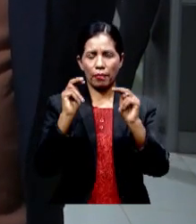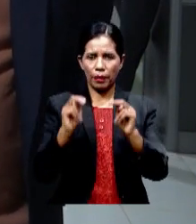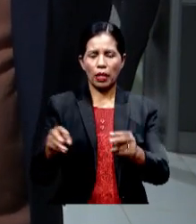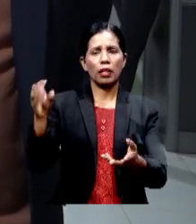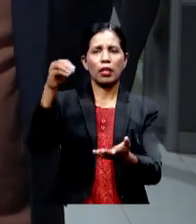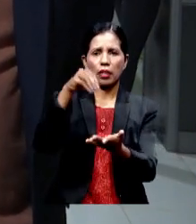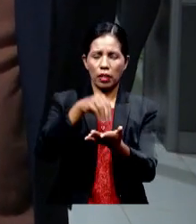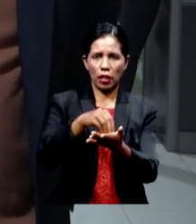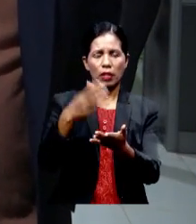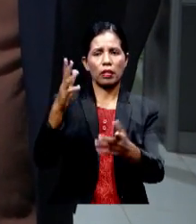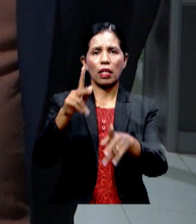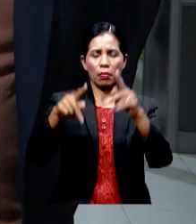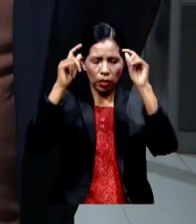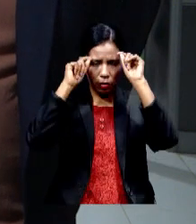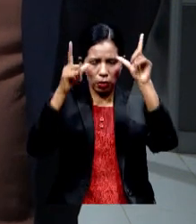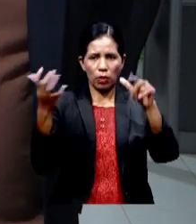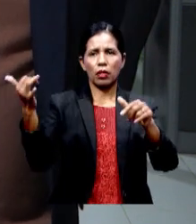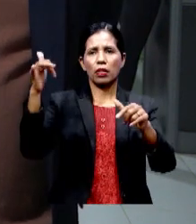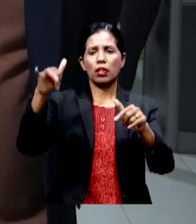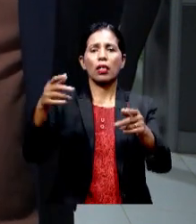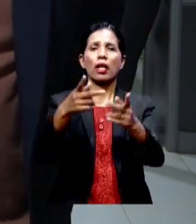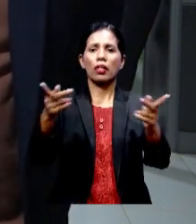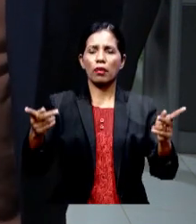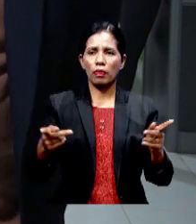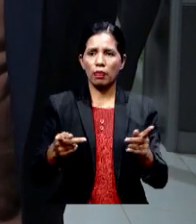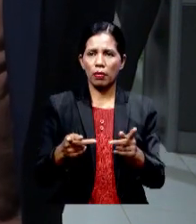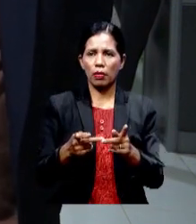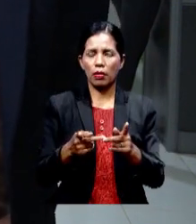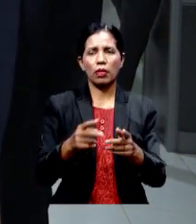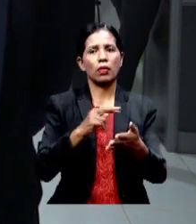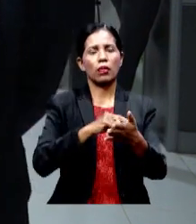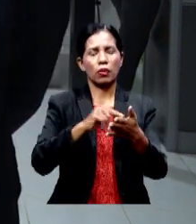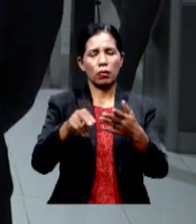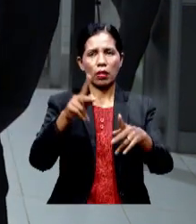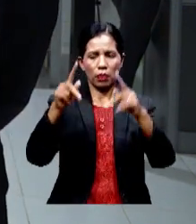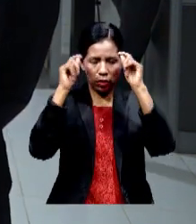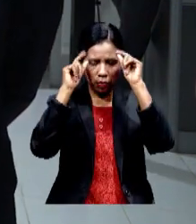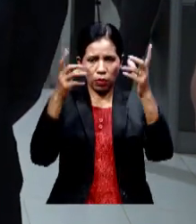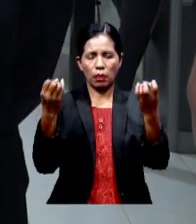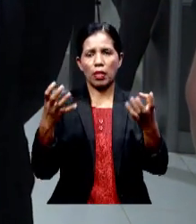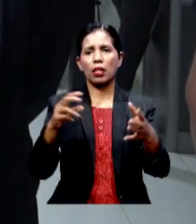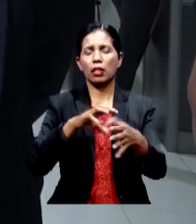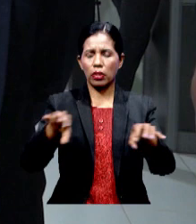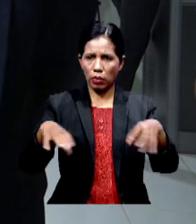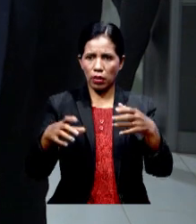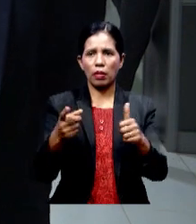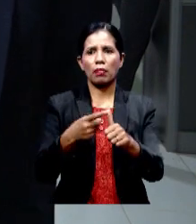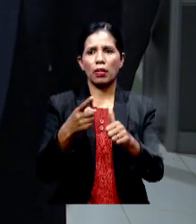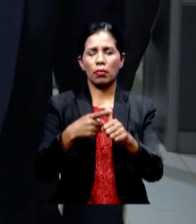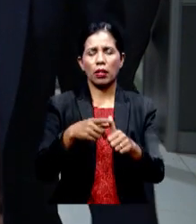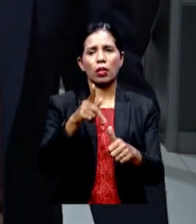aloca Timor-Leste sira ba e a fati nebe que número Timor-Leste sira bara serviço e primeiro e a